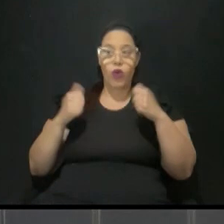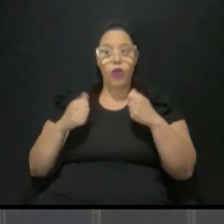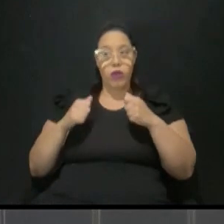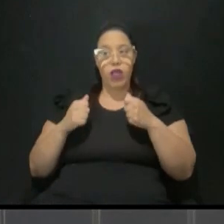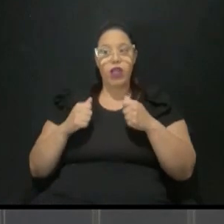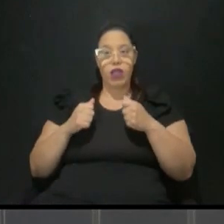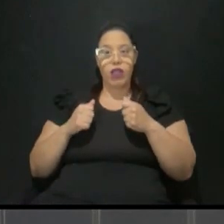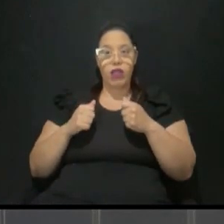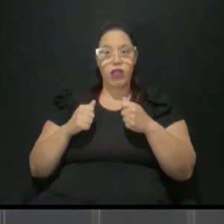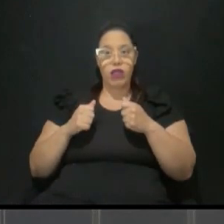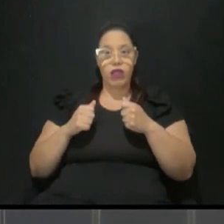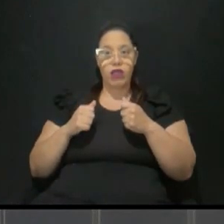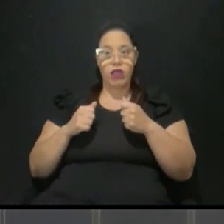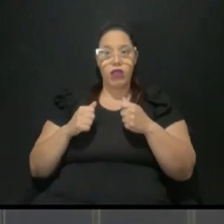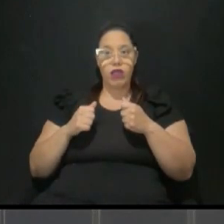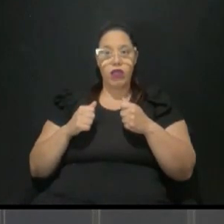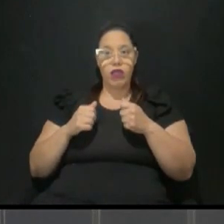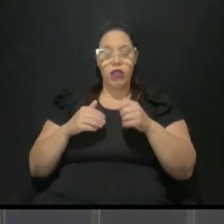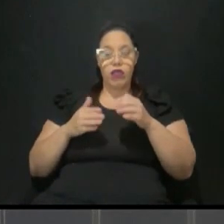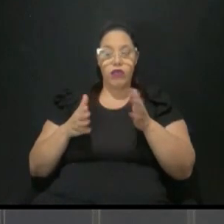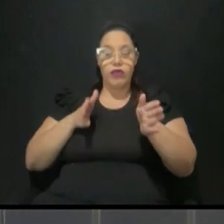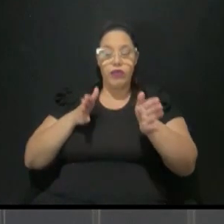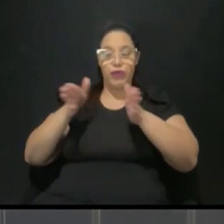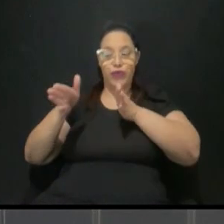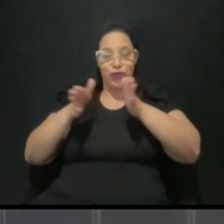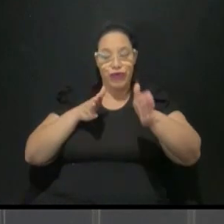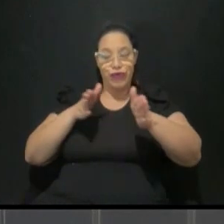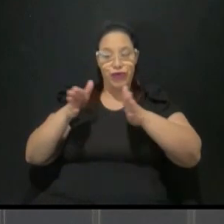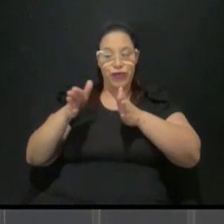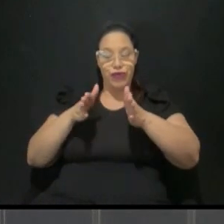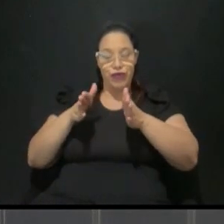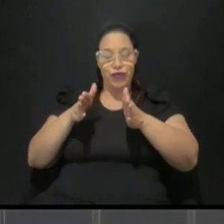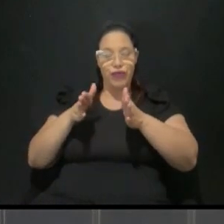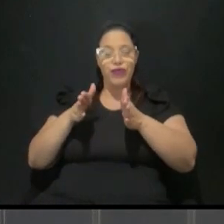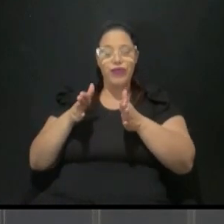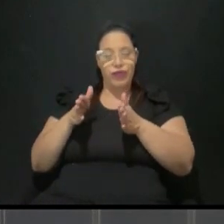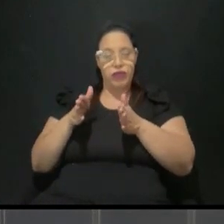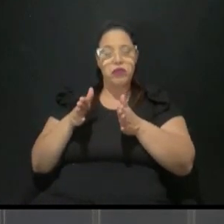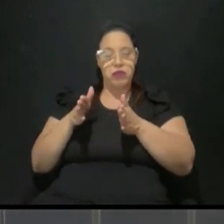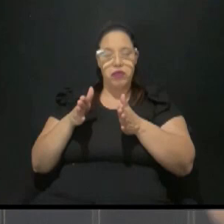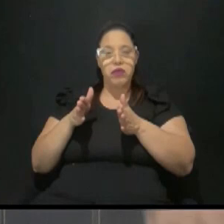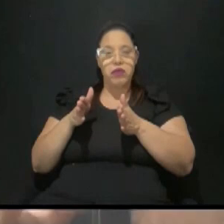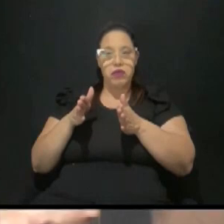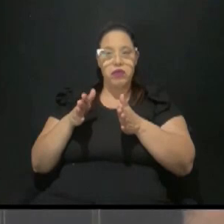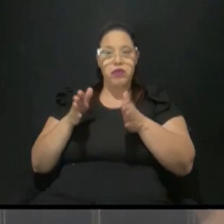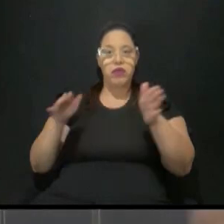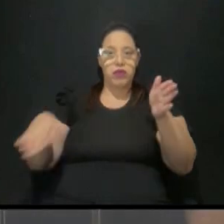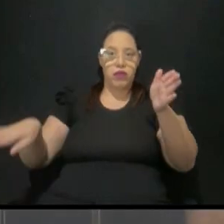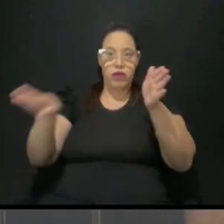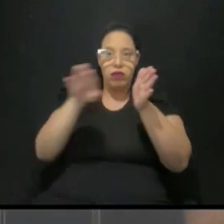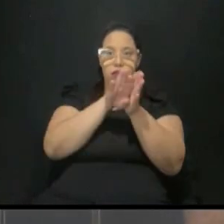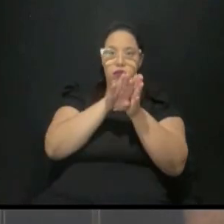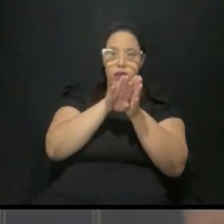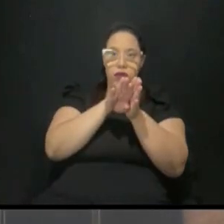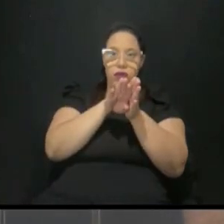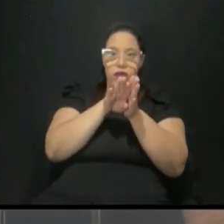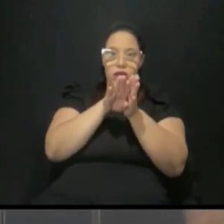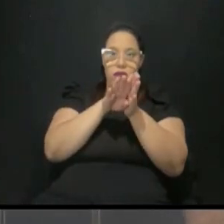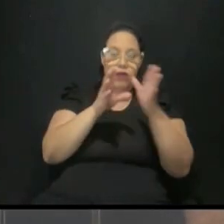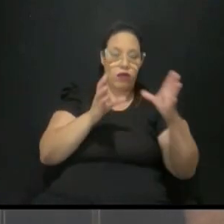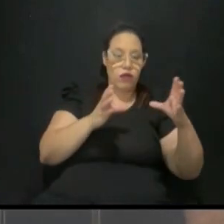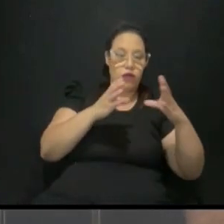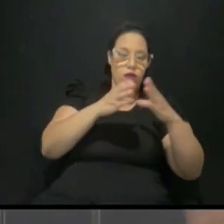condições da acessibilidade. Né? Acessibilidade para chegar a algum centro